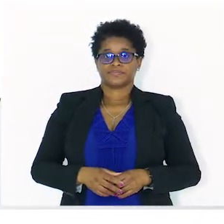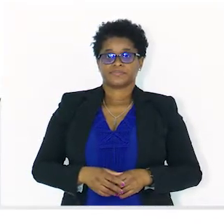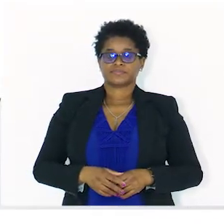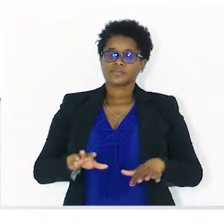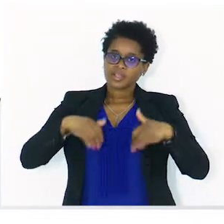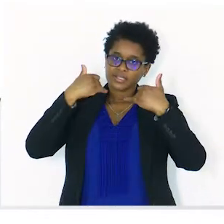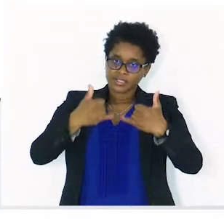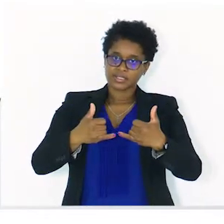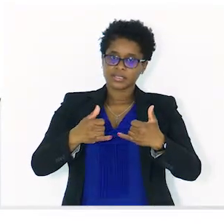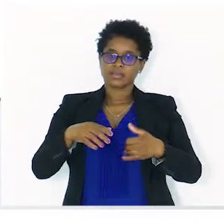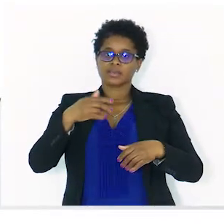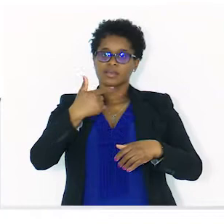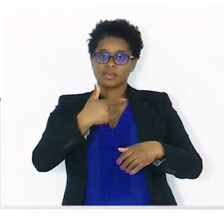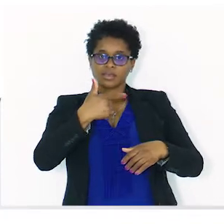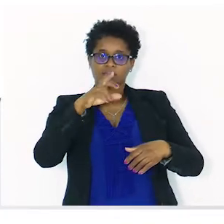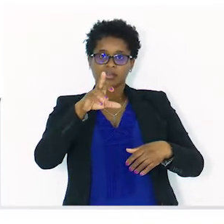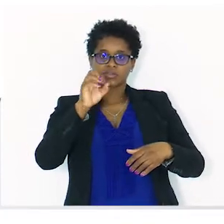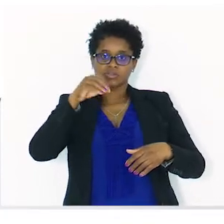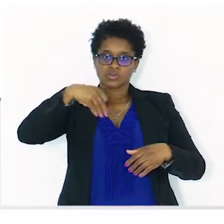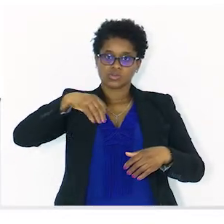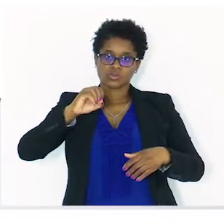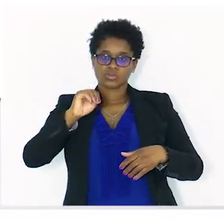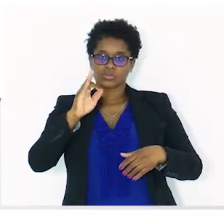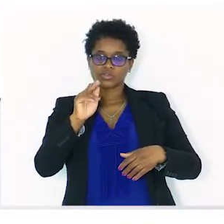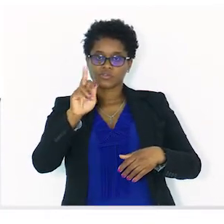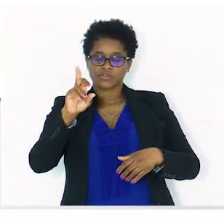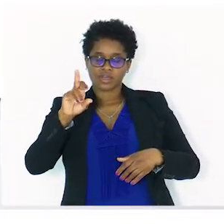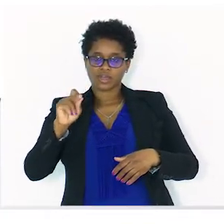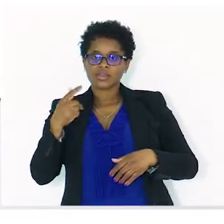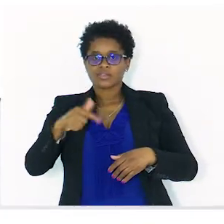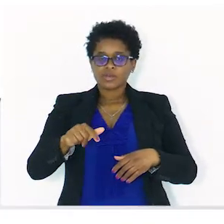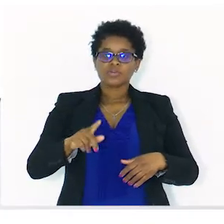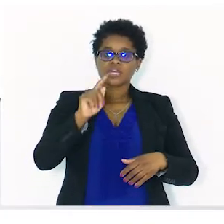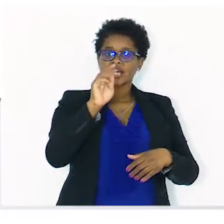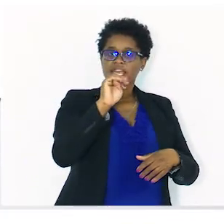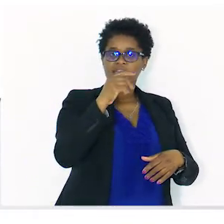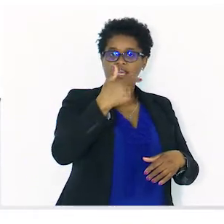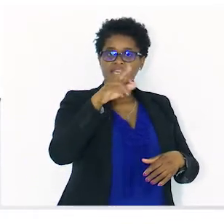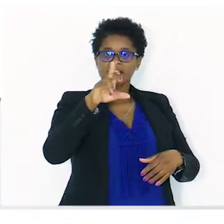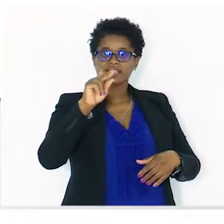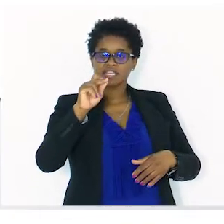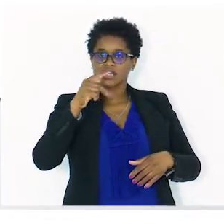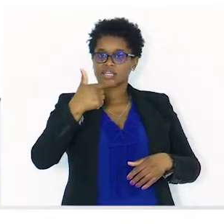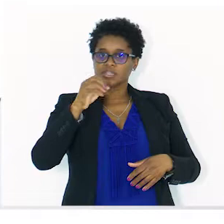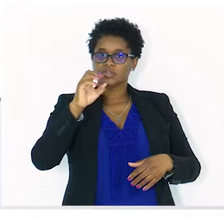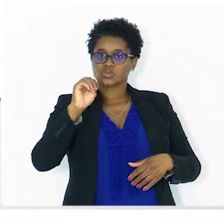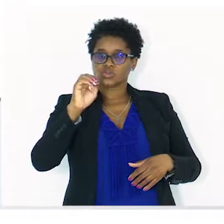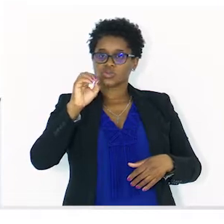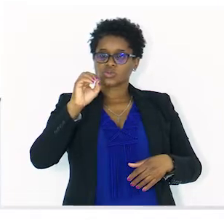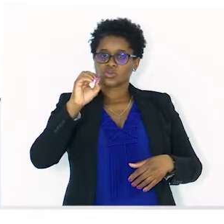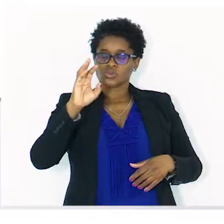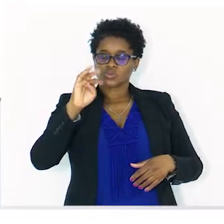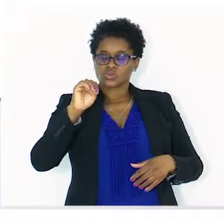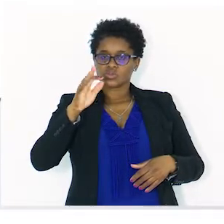A seguir à troposfera, nós temos a estratosfera. A estratosfera começa a partir de